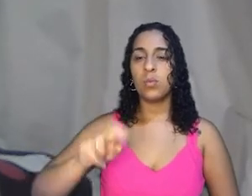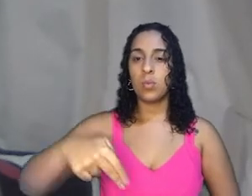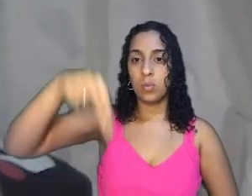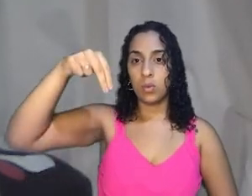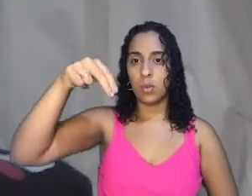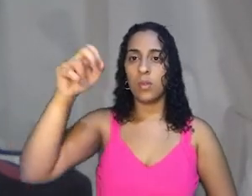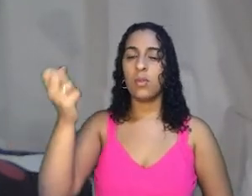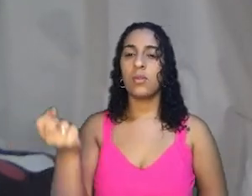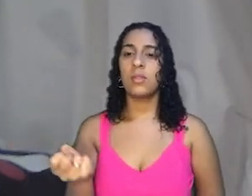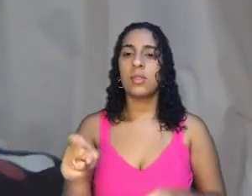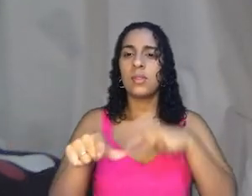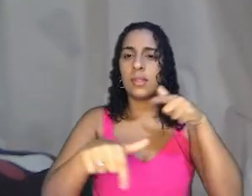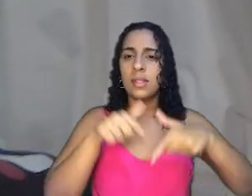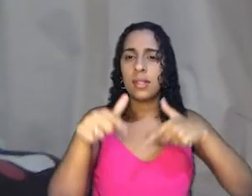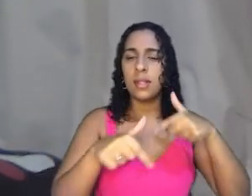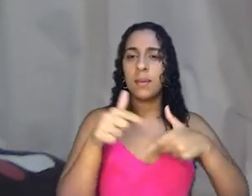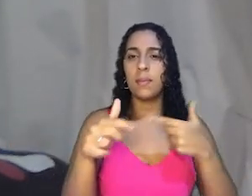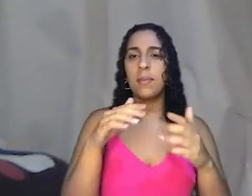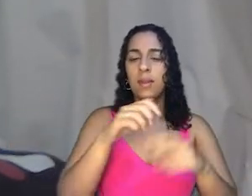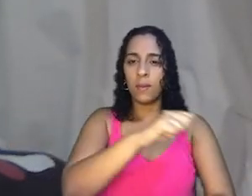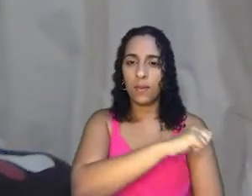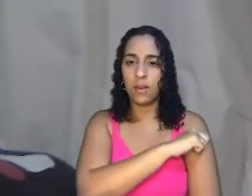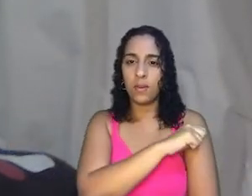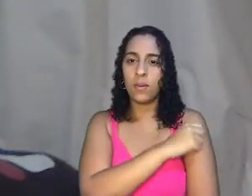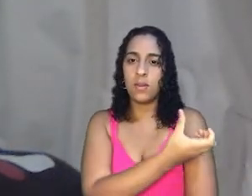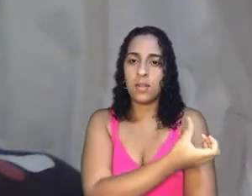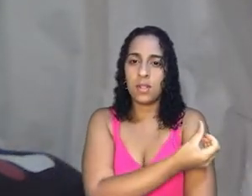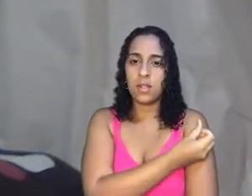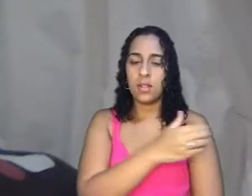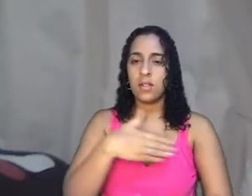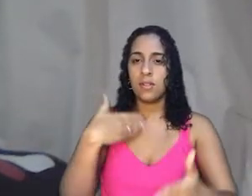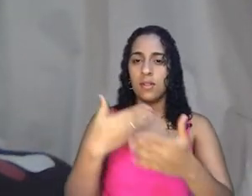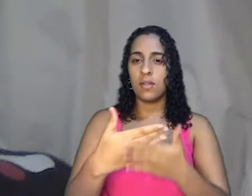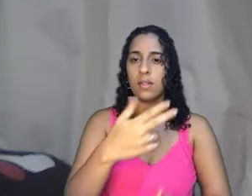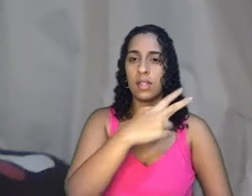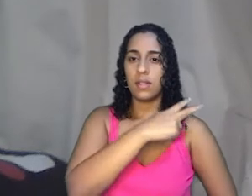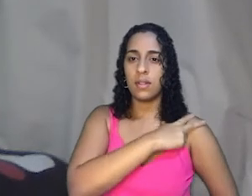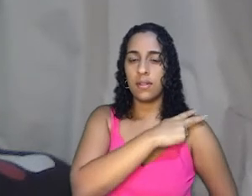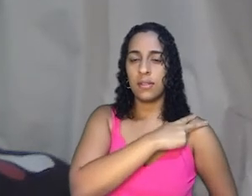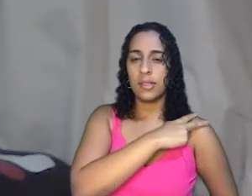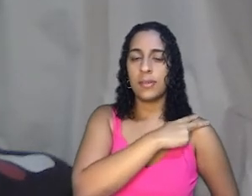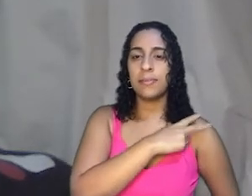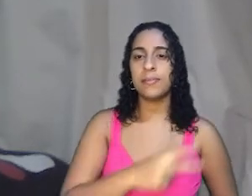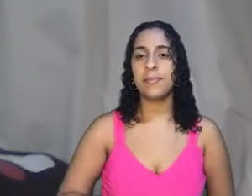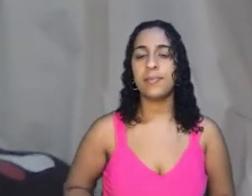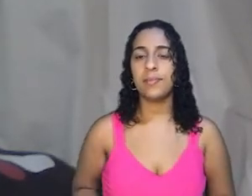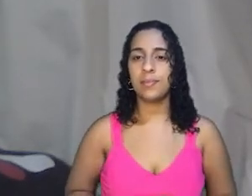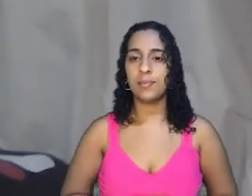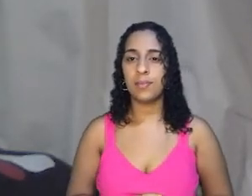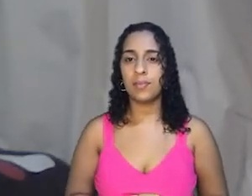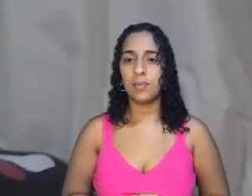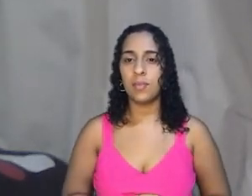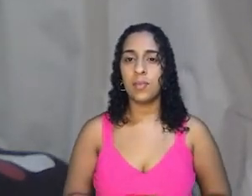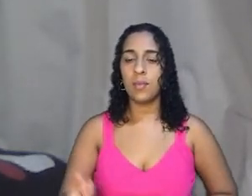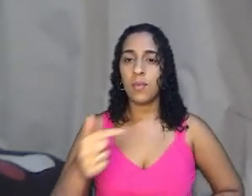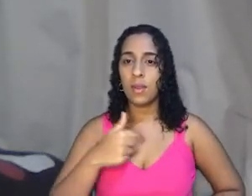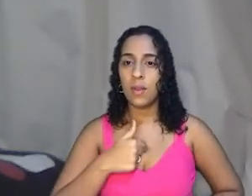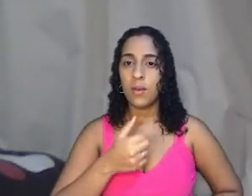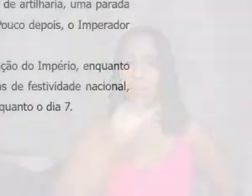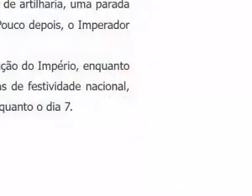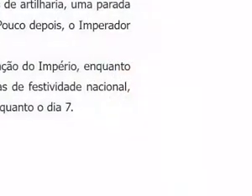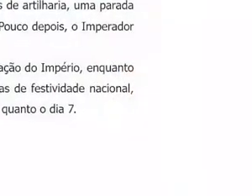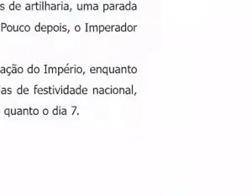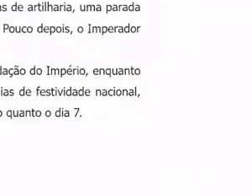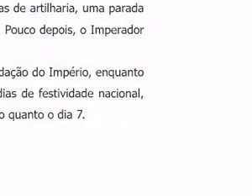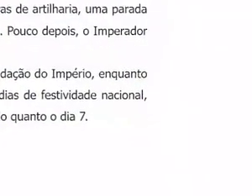trabalho com estudante do sexto até o segundo ano do ensino médio nesse ano vou comentar